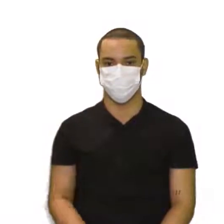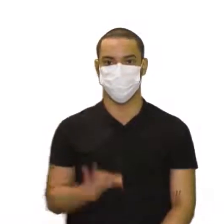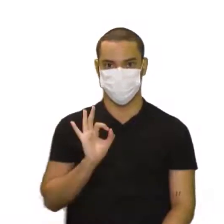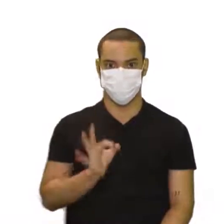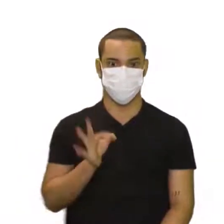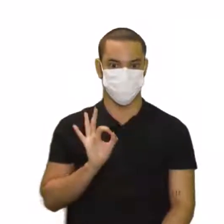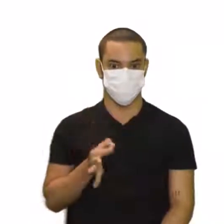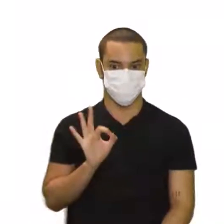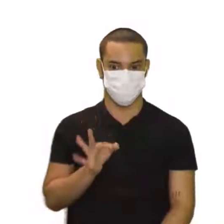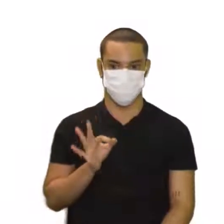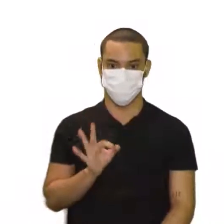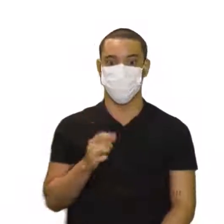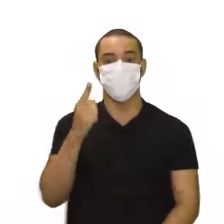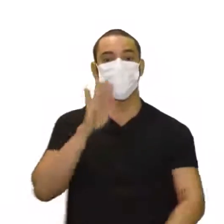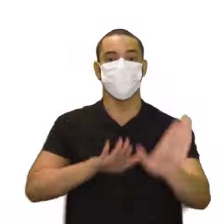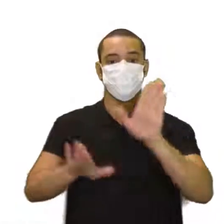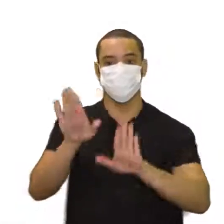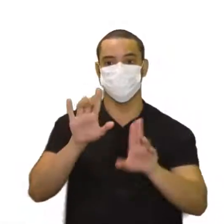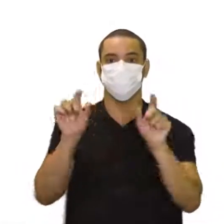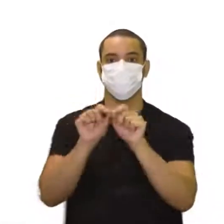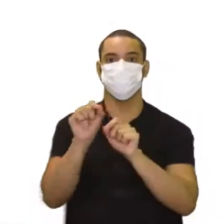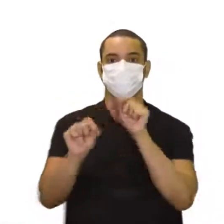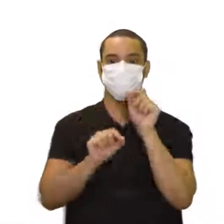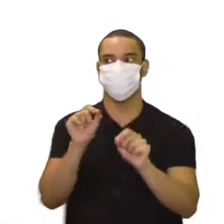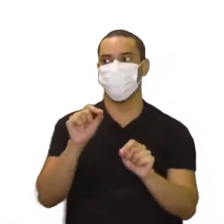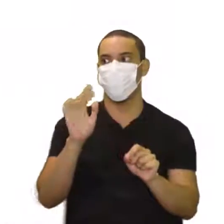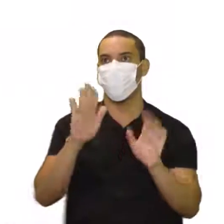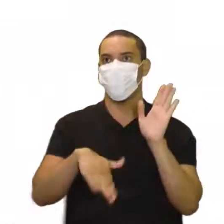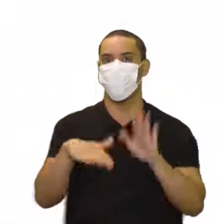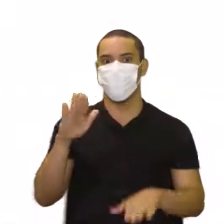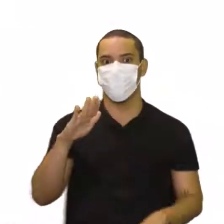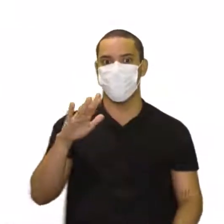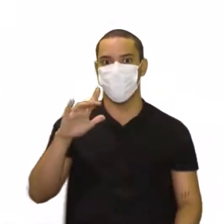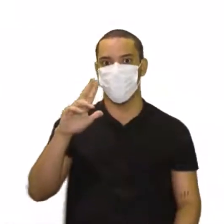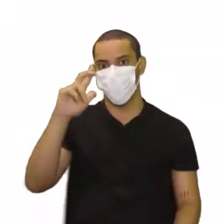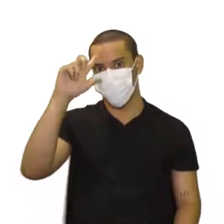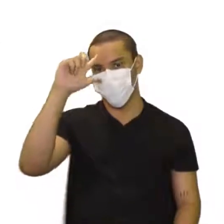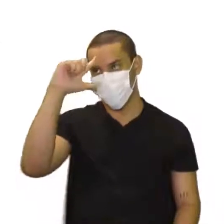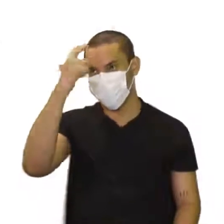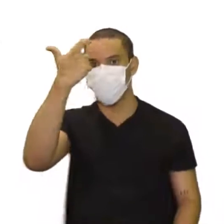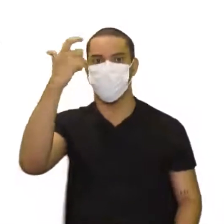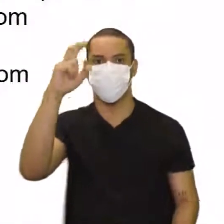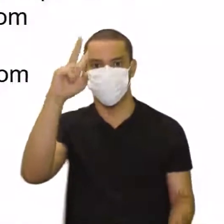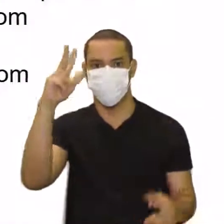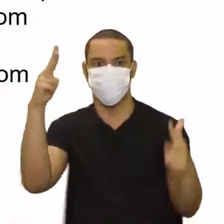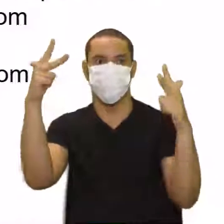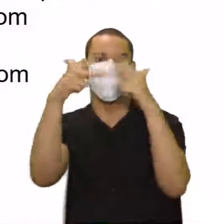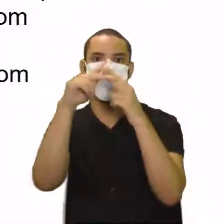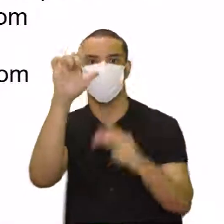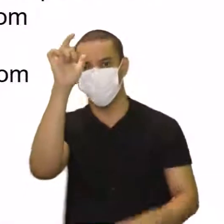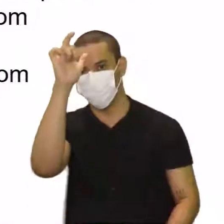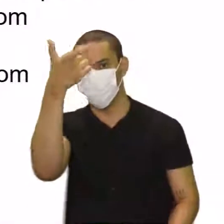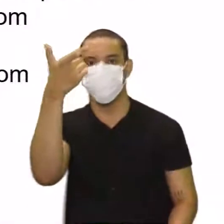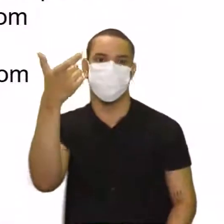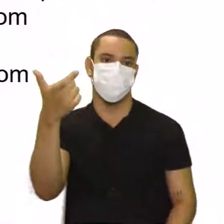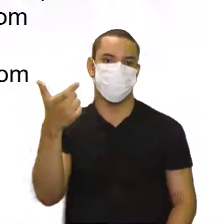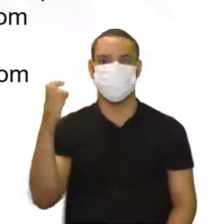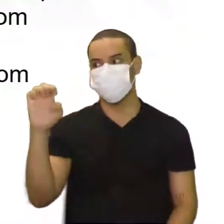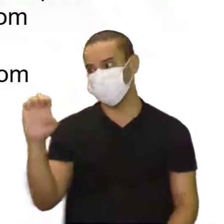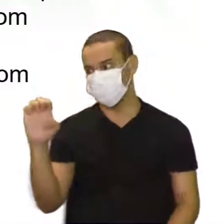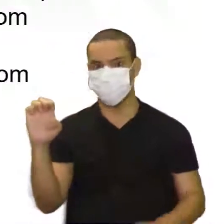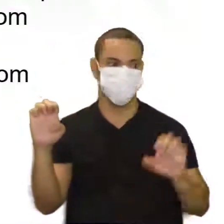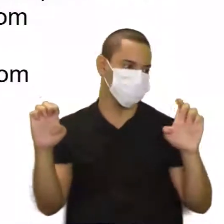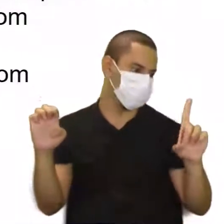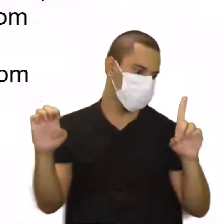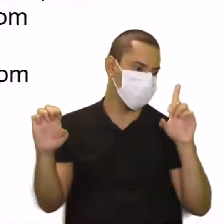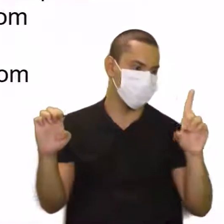ok? Só cuidado para não fazer que não fiz, confundir esquerda com direita, ok, pessoal? Então aqui, letra A